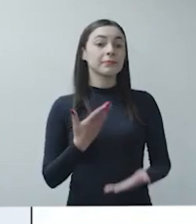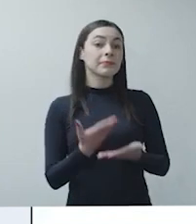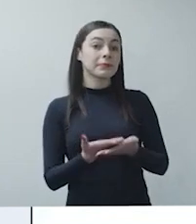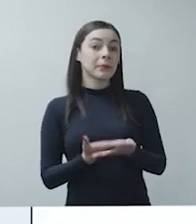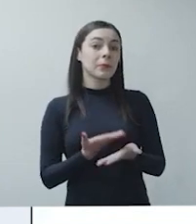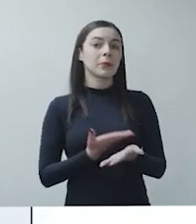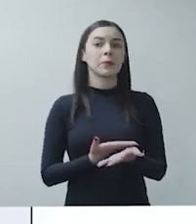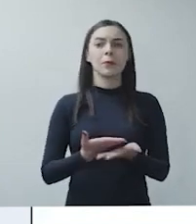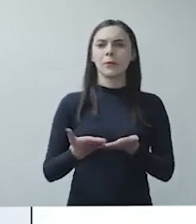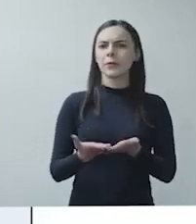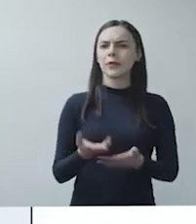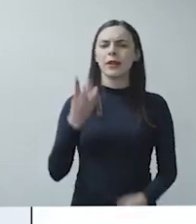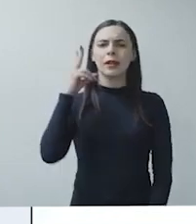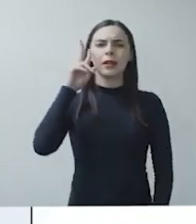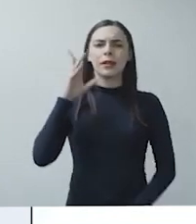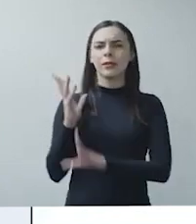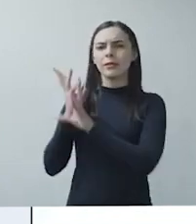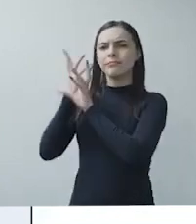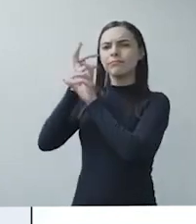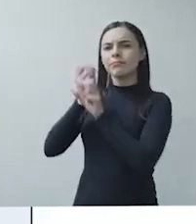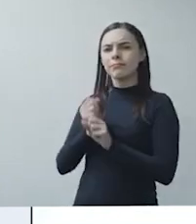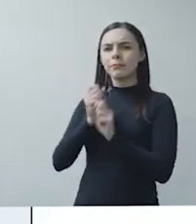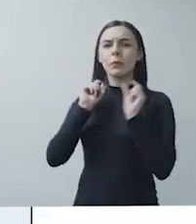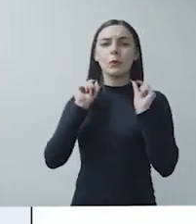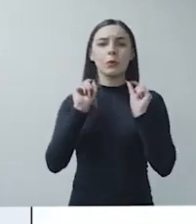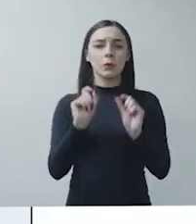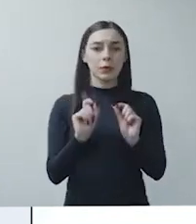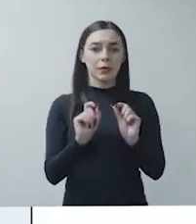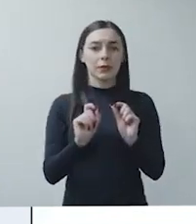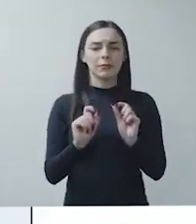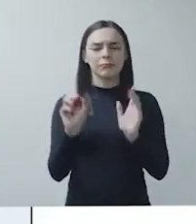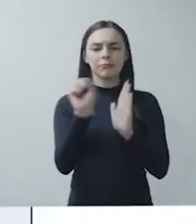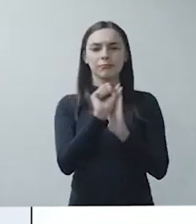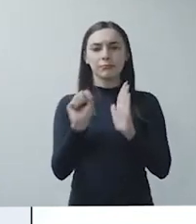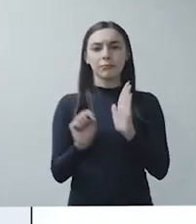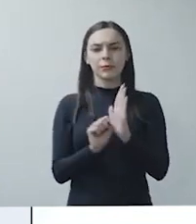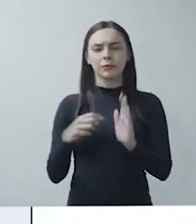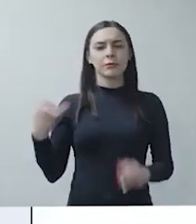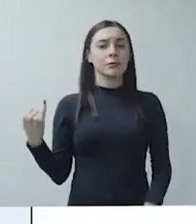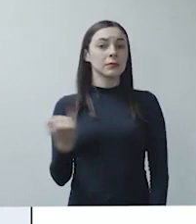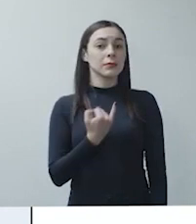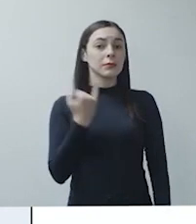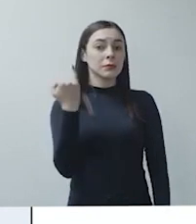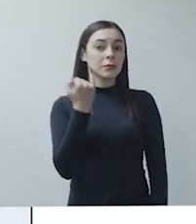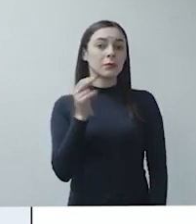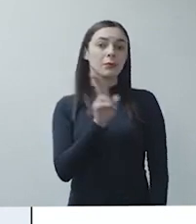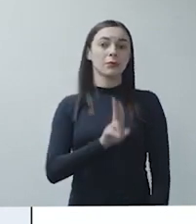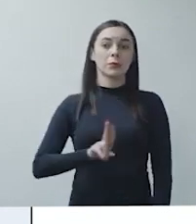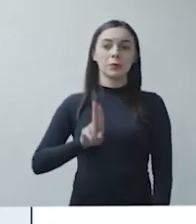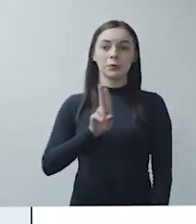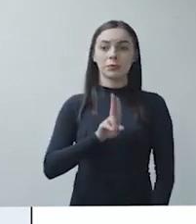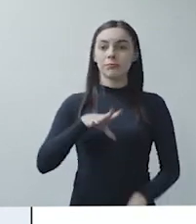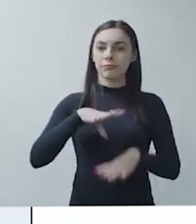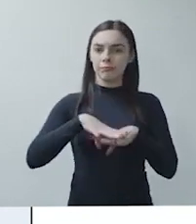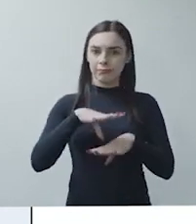iniciarmos, iremos relembrar quais são os símbolos importantes na